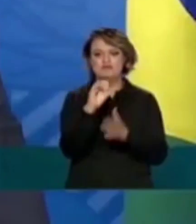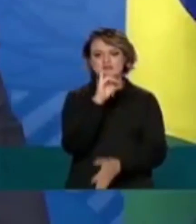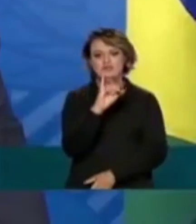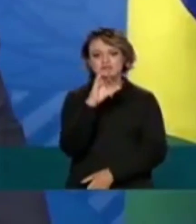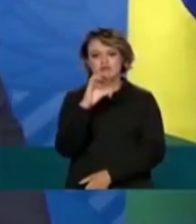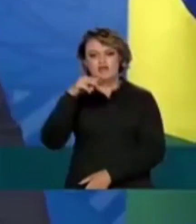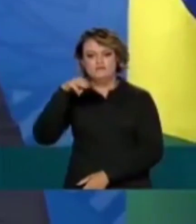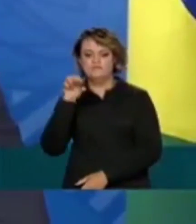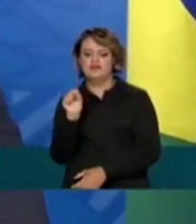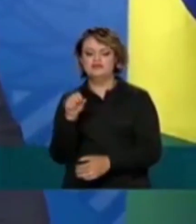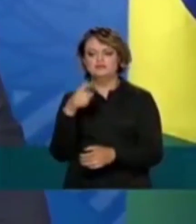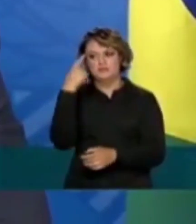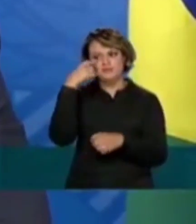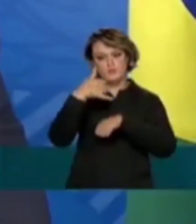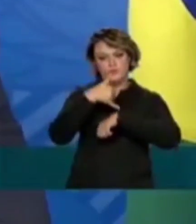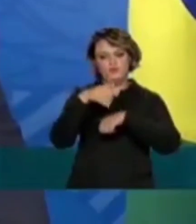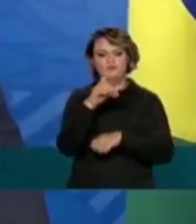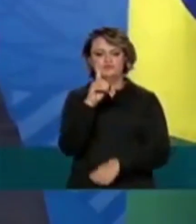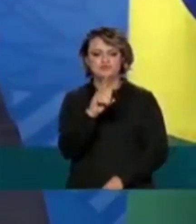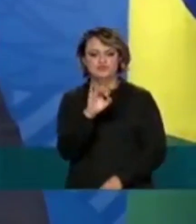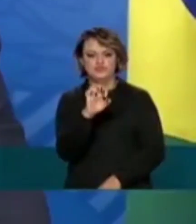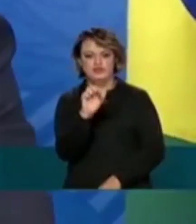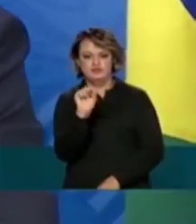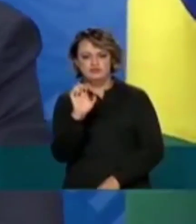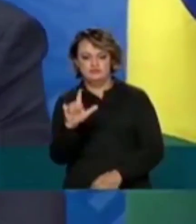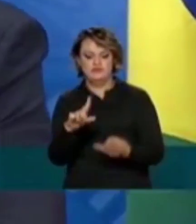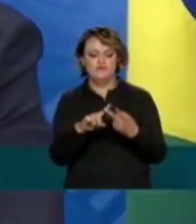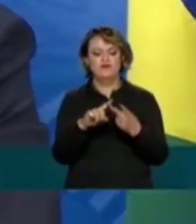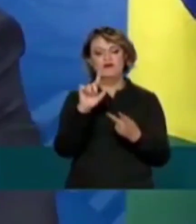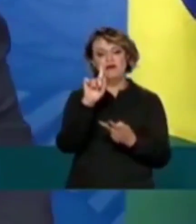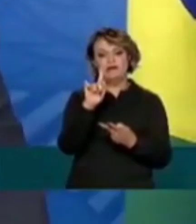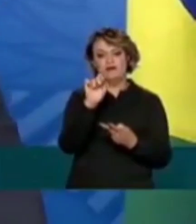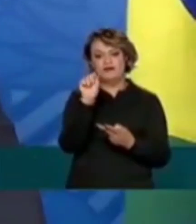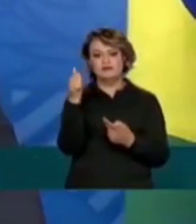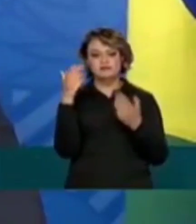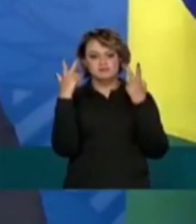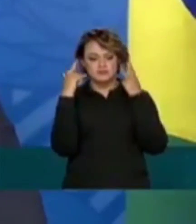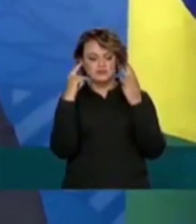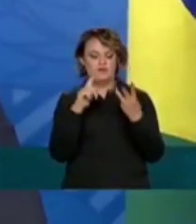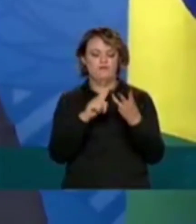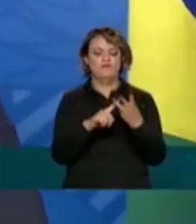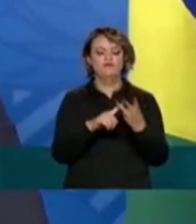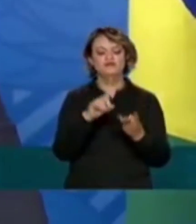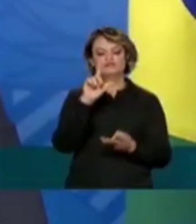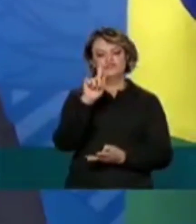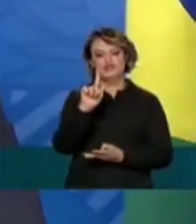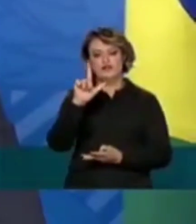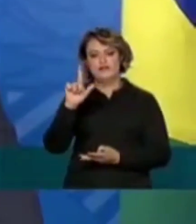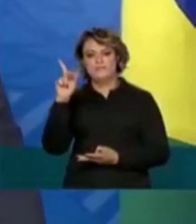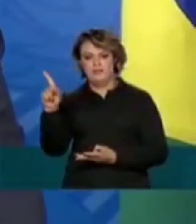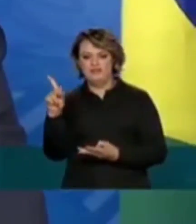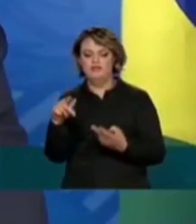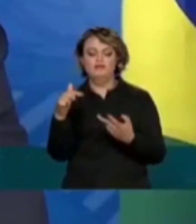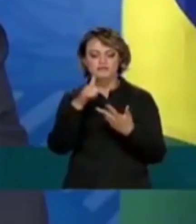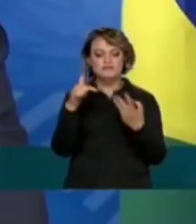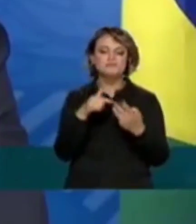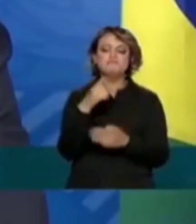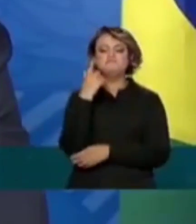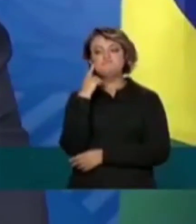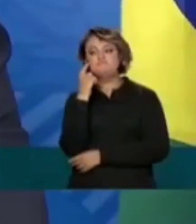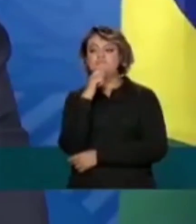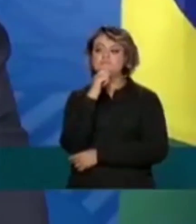ICMS em relação ao diesel, gás natural e gás de cozinha, GLP e gás de cozinha. Portanto, medidas